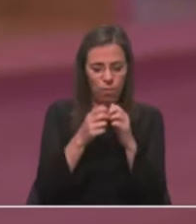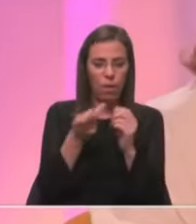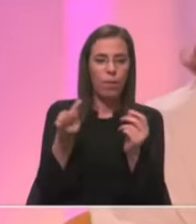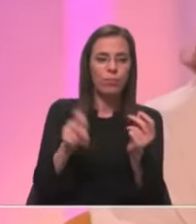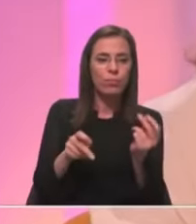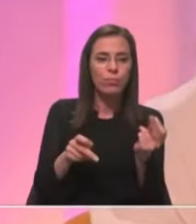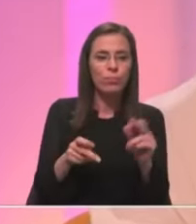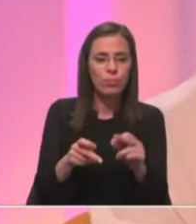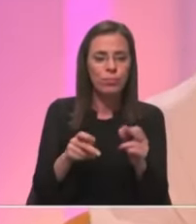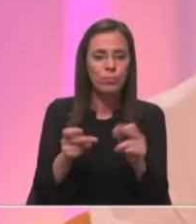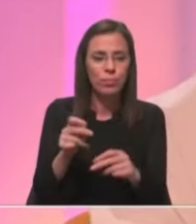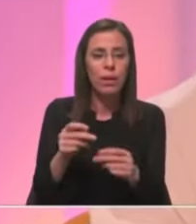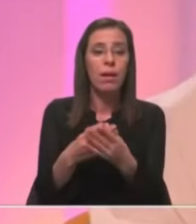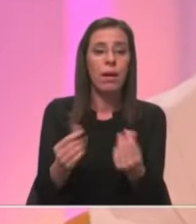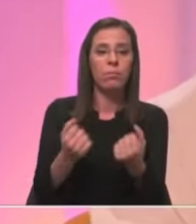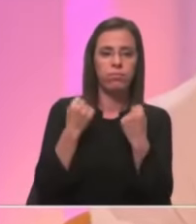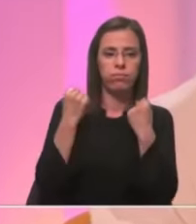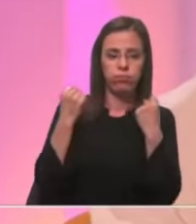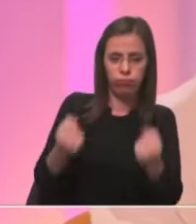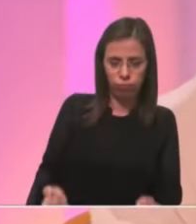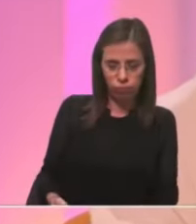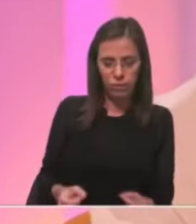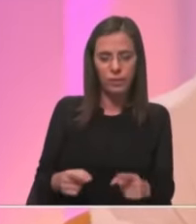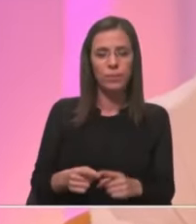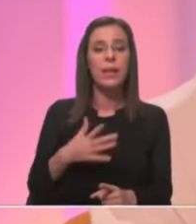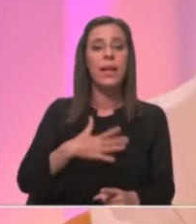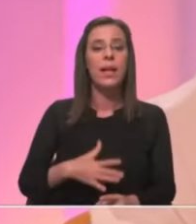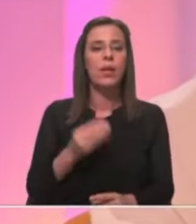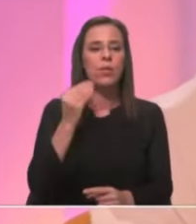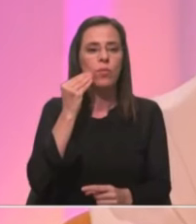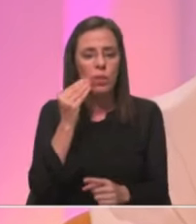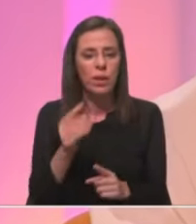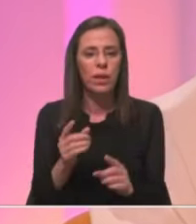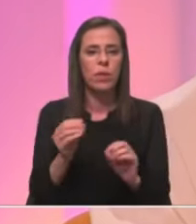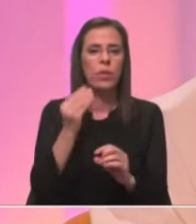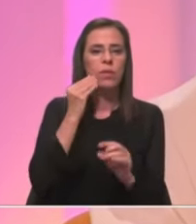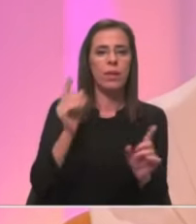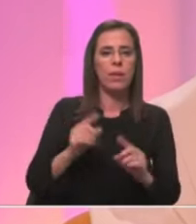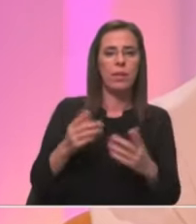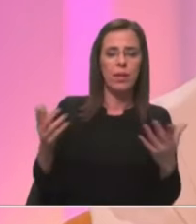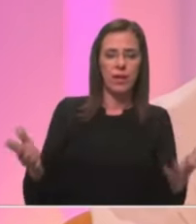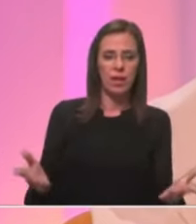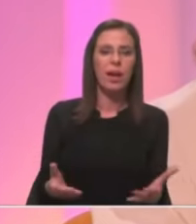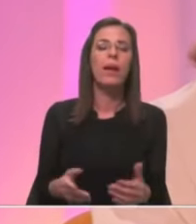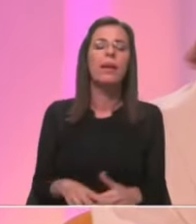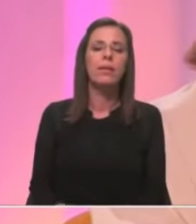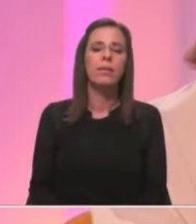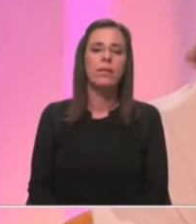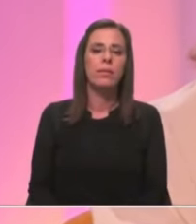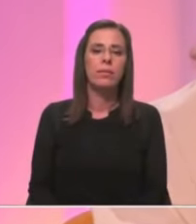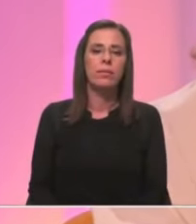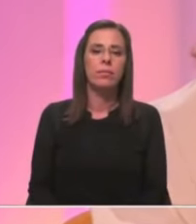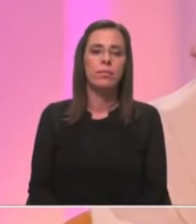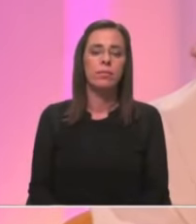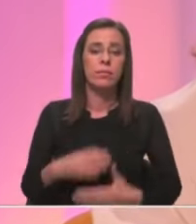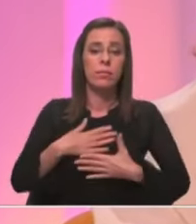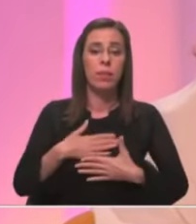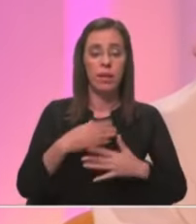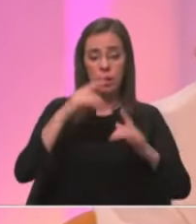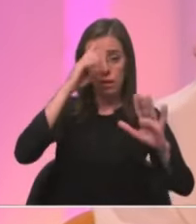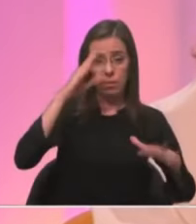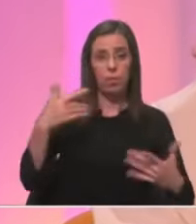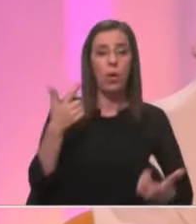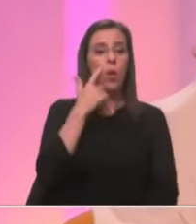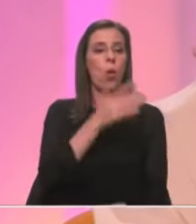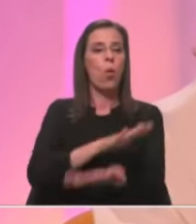que depois não se não se desataram não é que a questão ele queria dar um beijinho e não havia beijinho ou com sim eh pronto eu para mim é impensável não